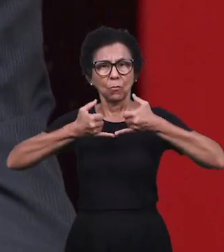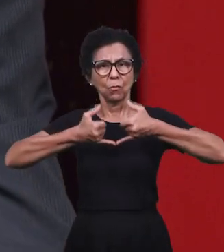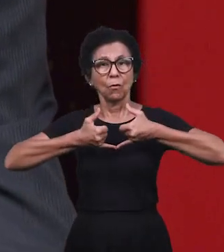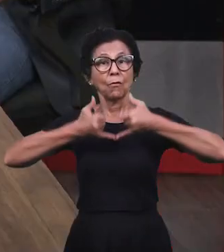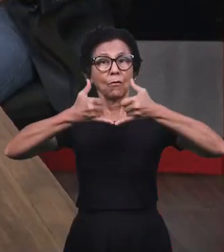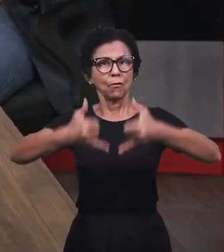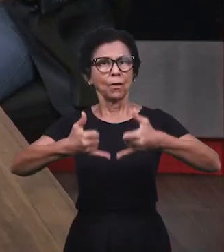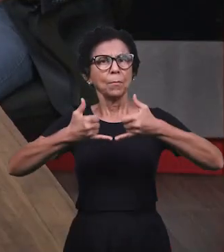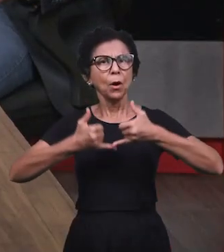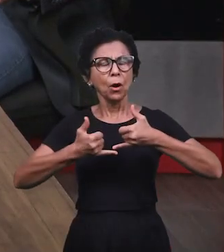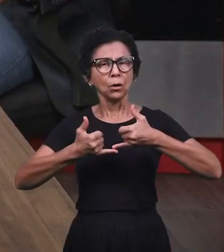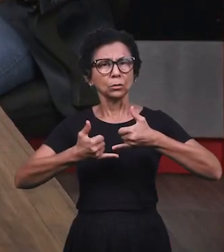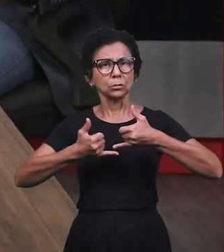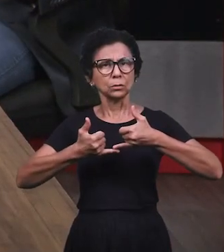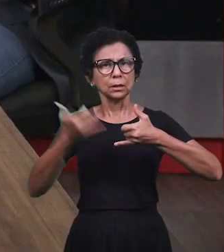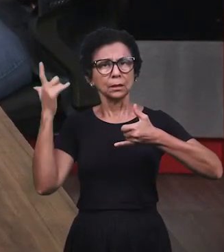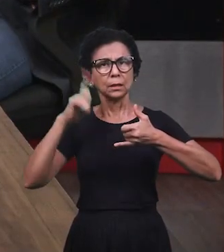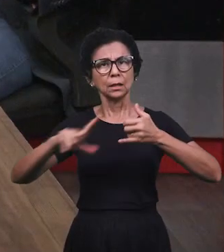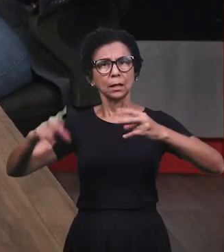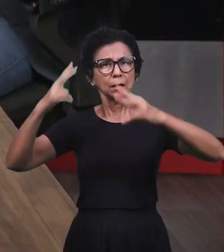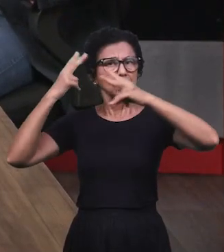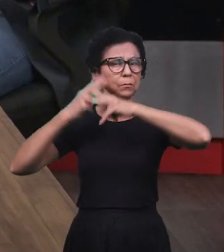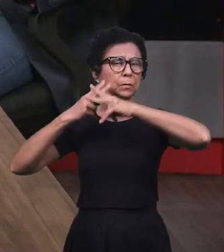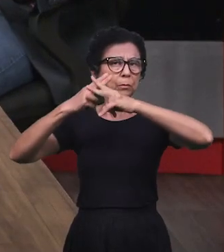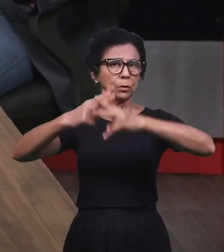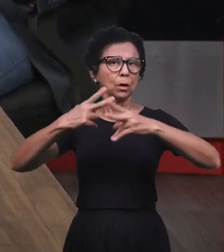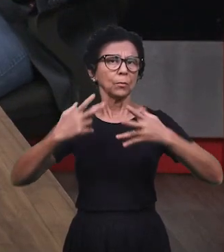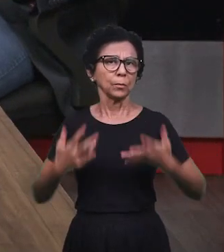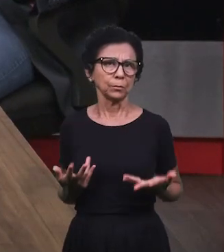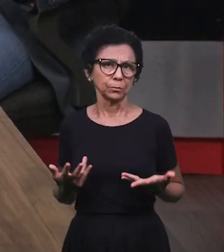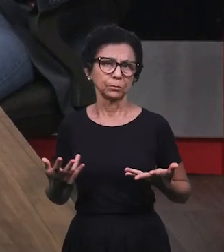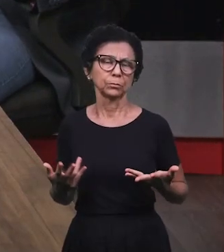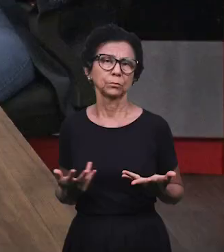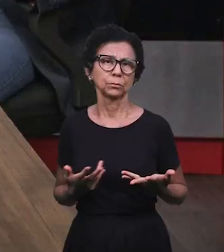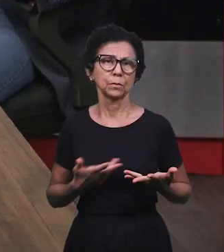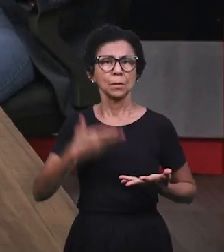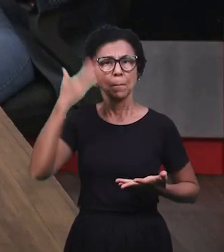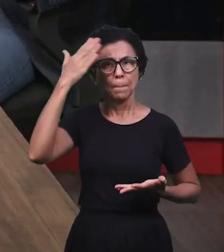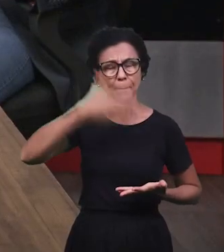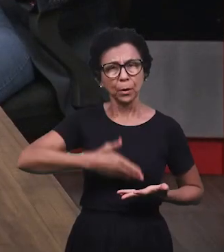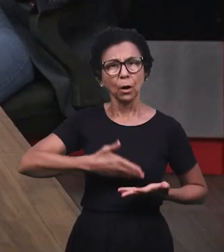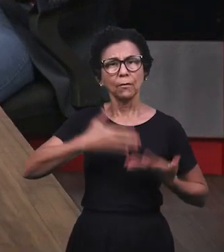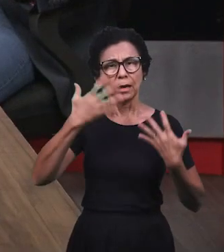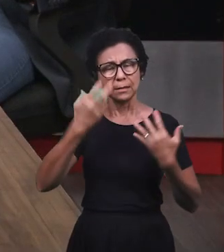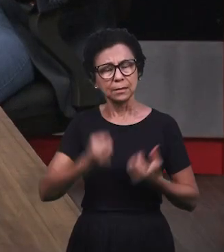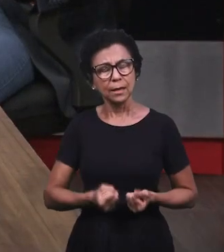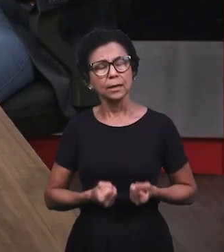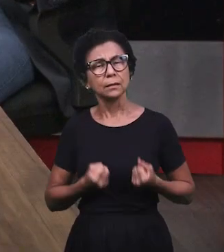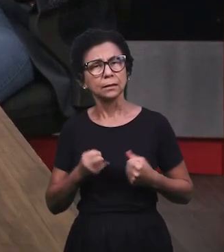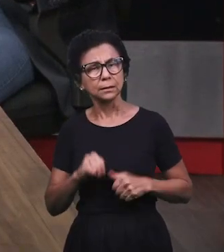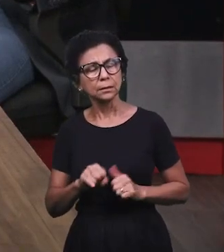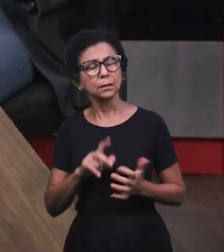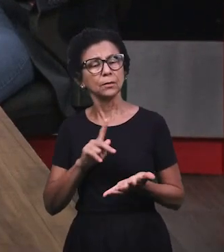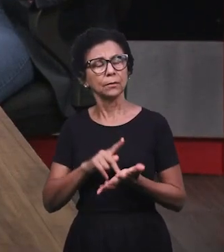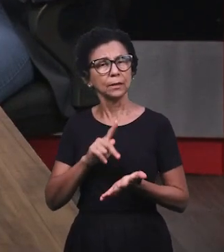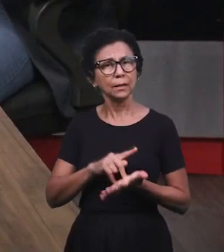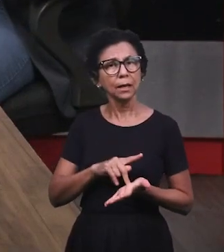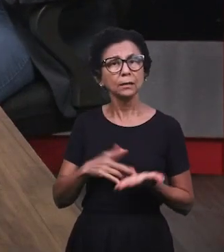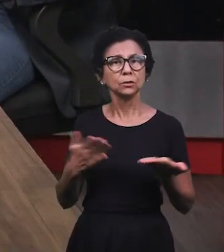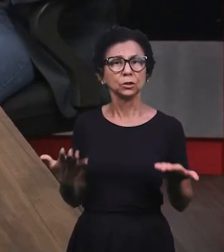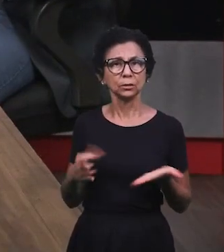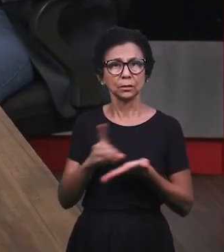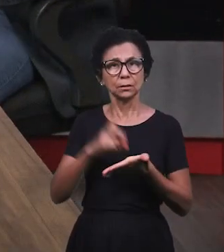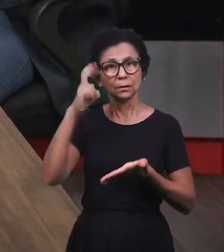isso. Sim, e é muito complexo você olhar para toda a nossa ciência, tudo aquilo que a gente